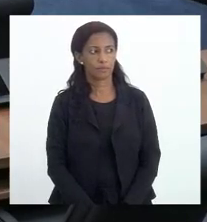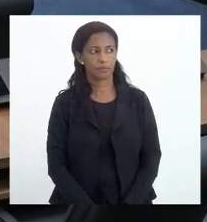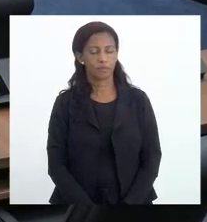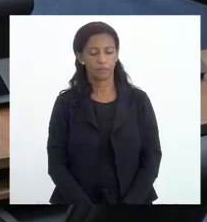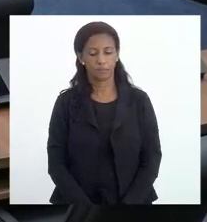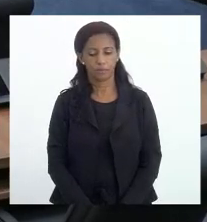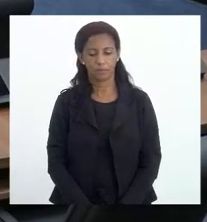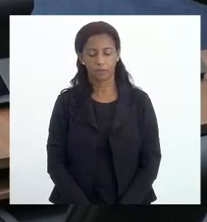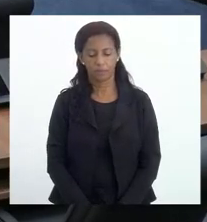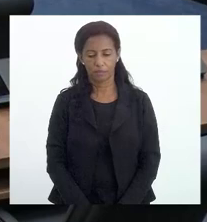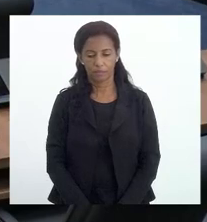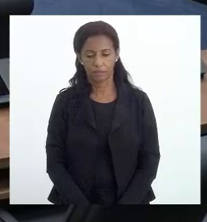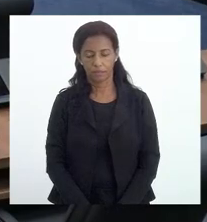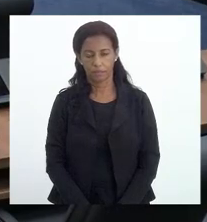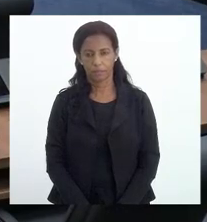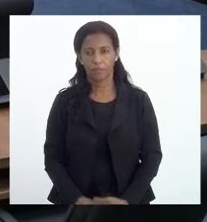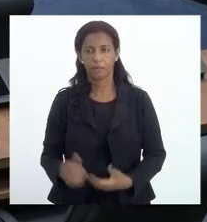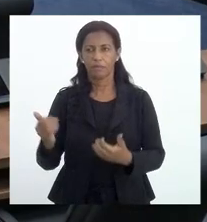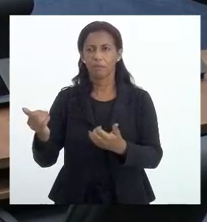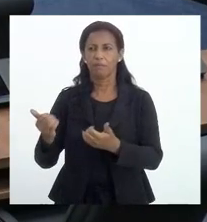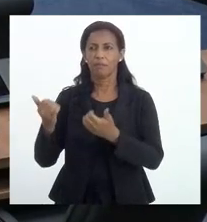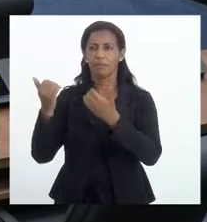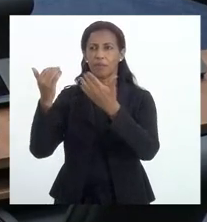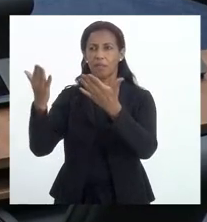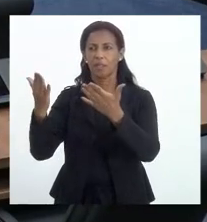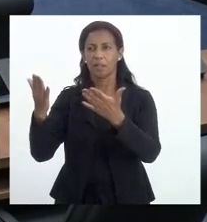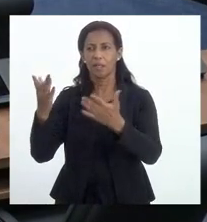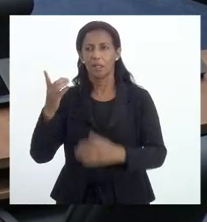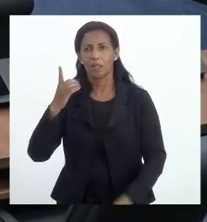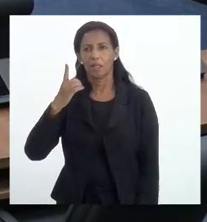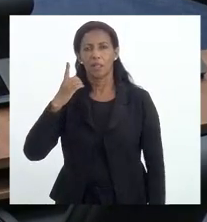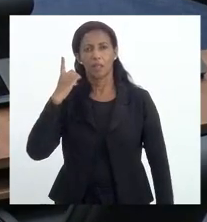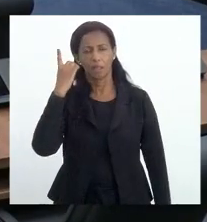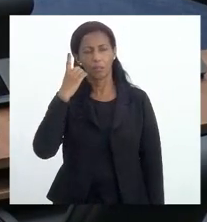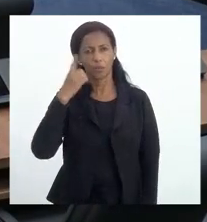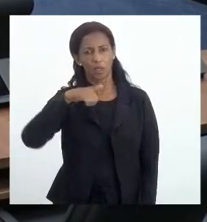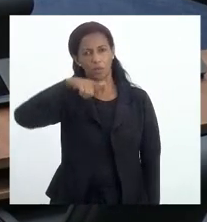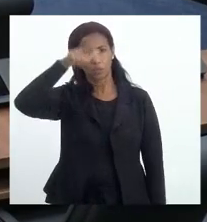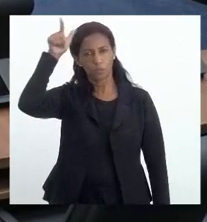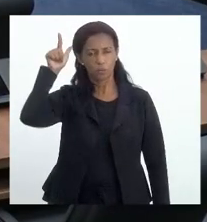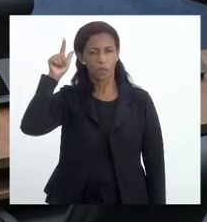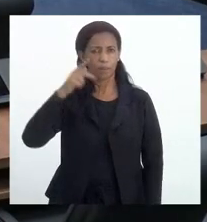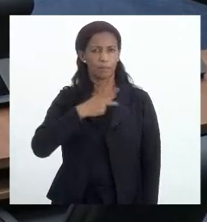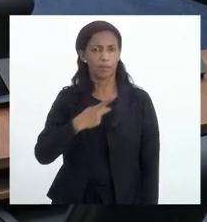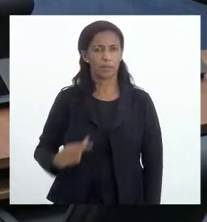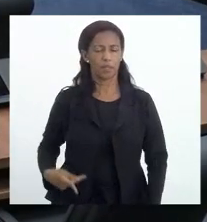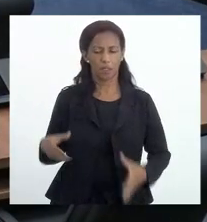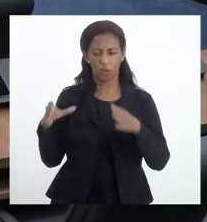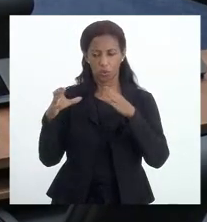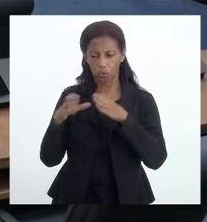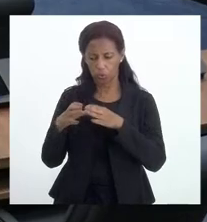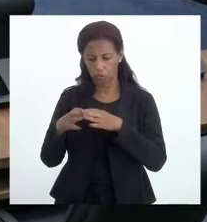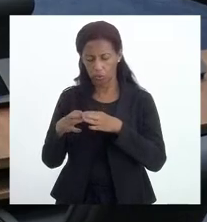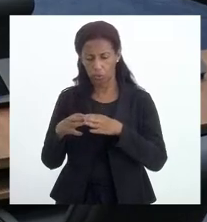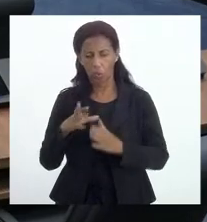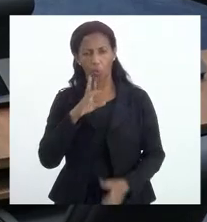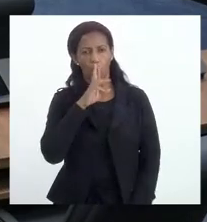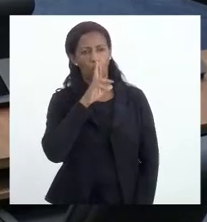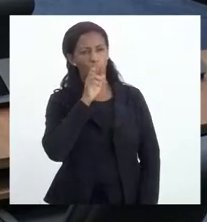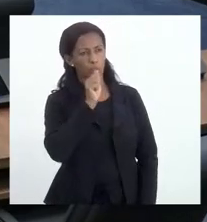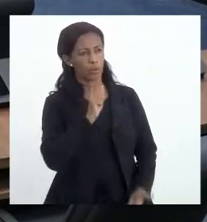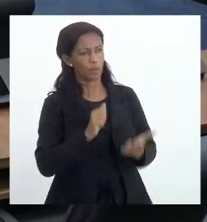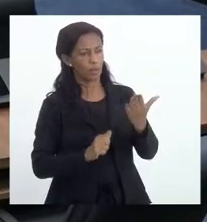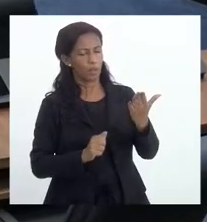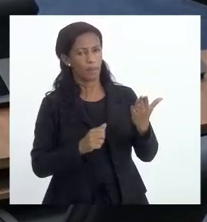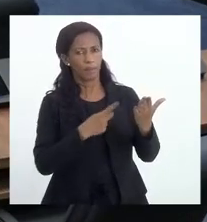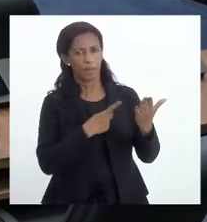Excelentíssimo senhor deputado Luiz Paulo, presidente desta comissão, excelentíssimo senhor deputado Rodrigo Amorim, presidente